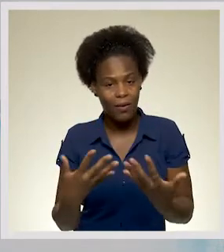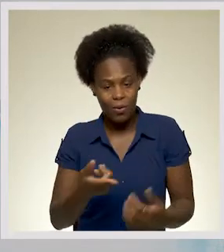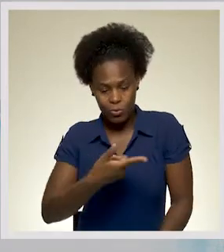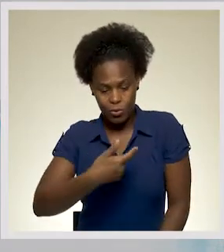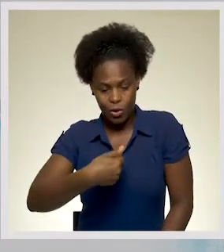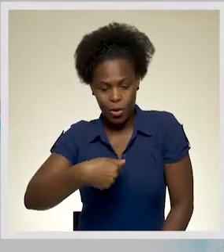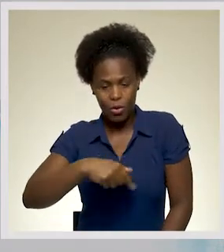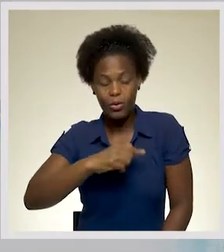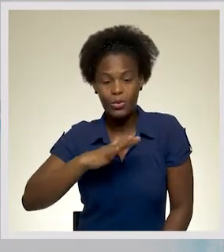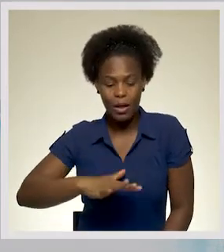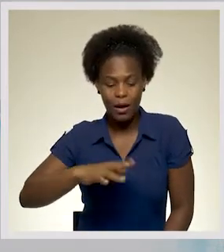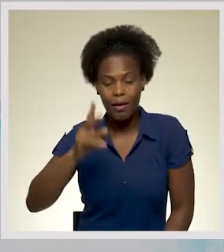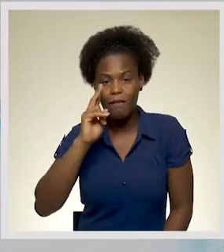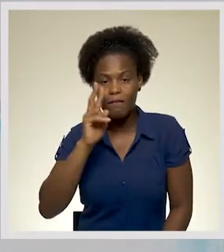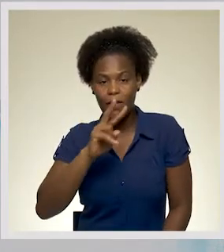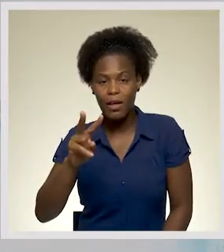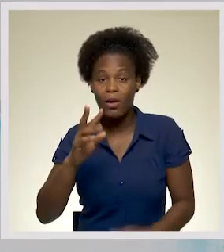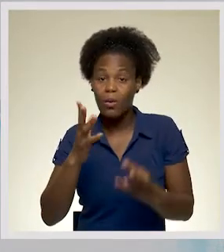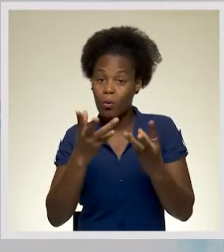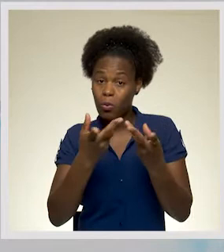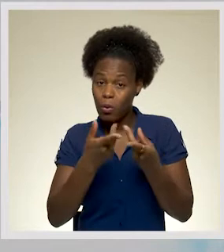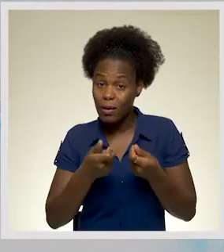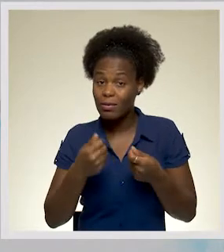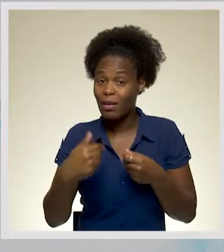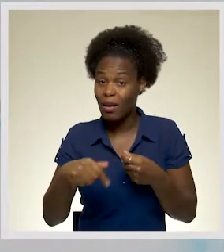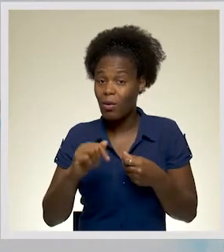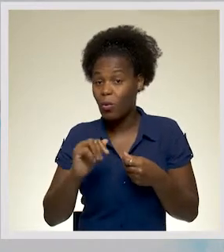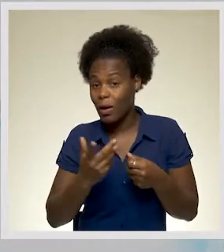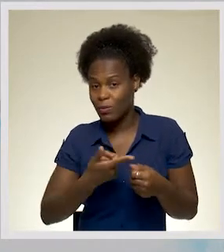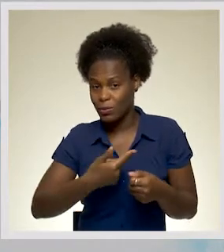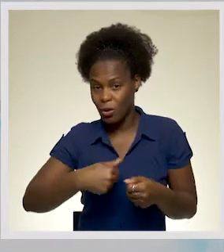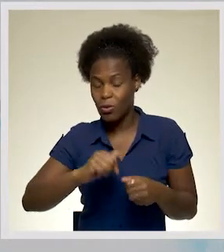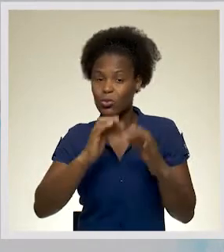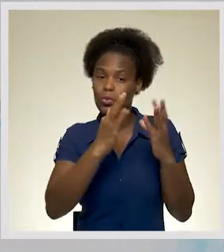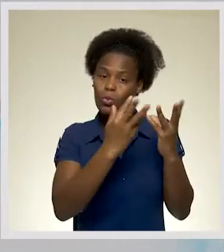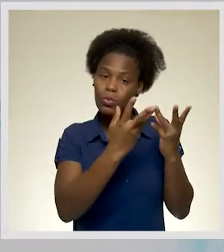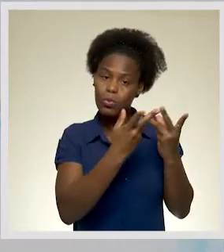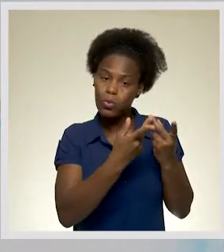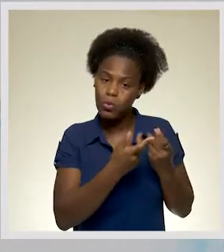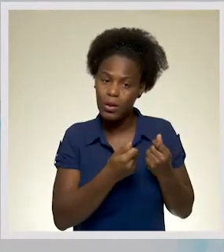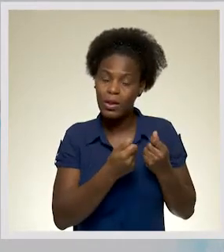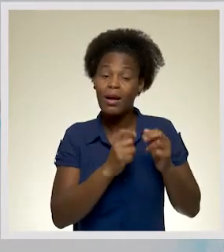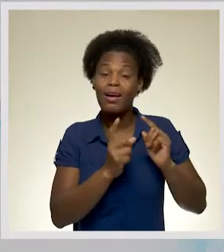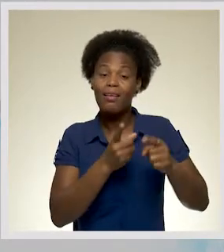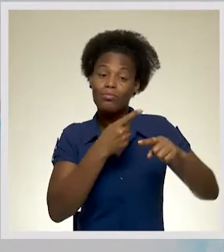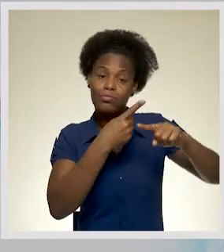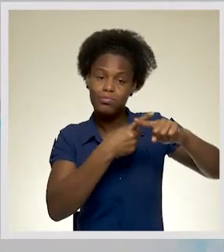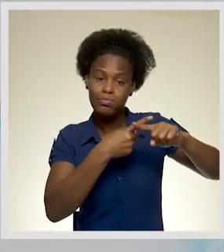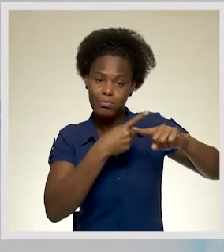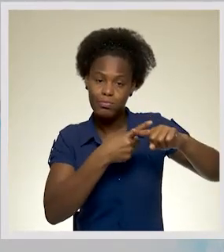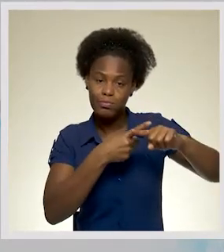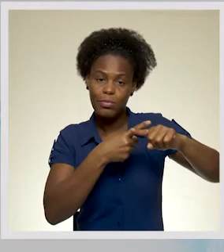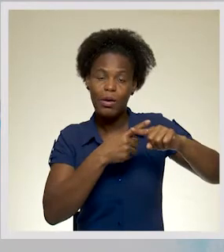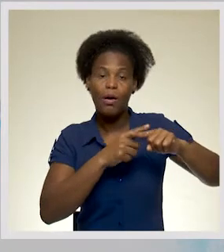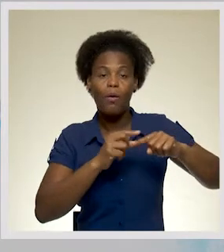temos uma quantidade. Quando temos uma quantidade que é multiplicada, não é? Ou um número que se